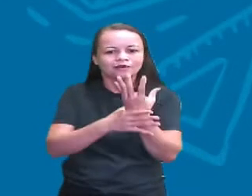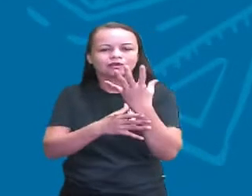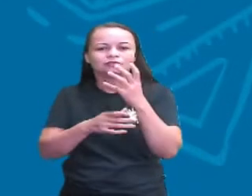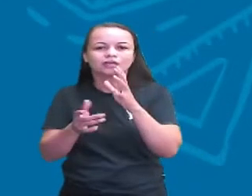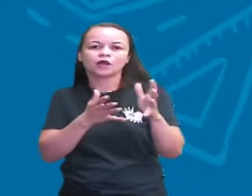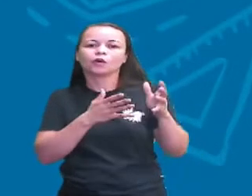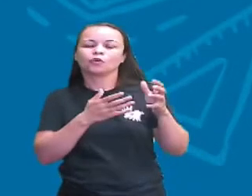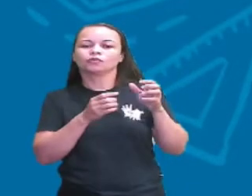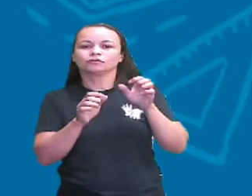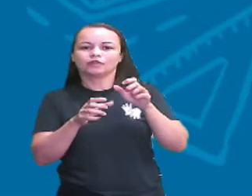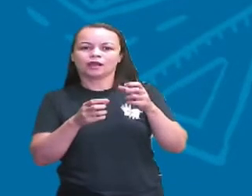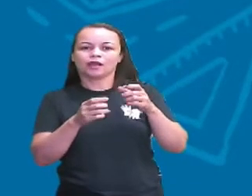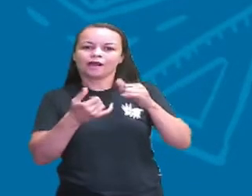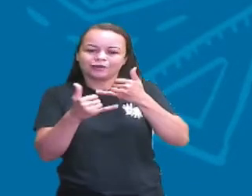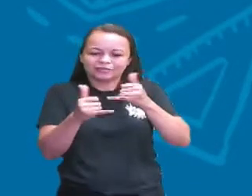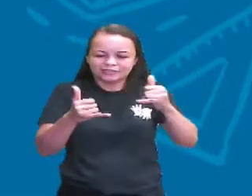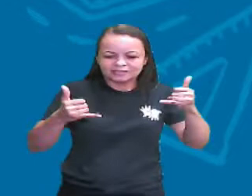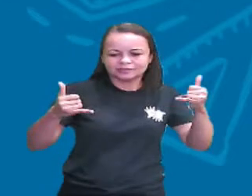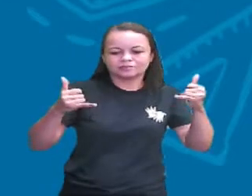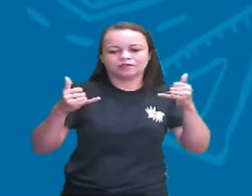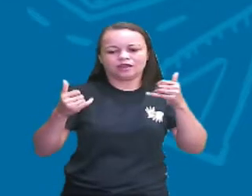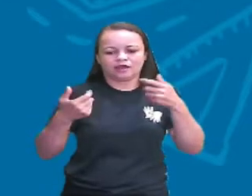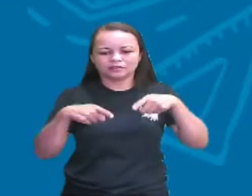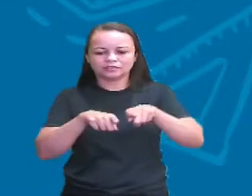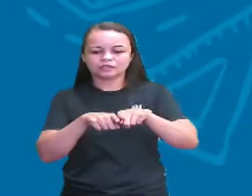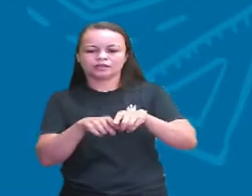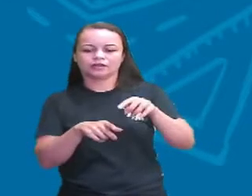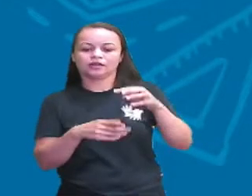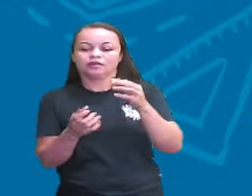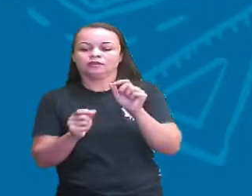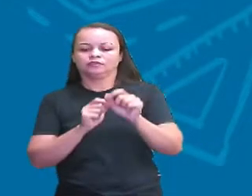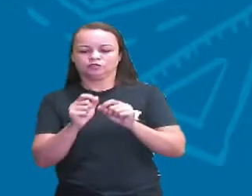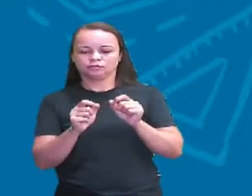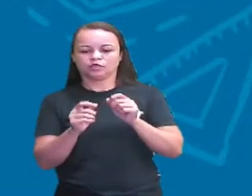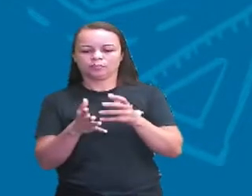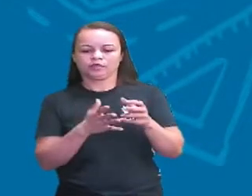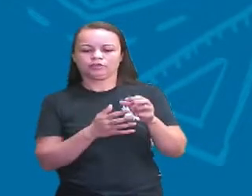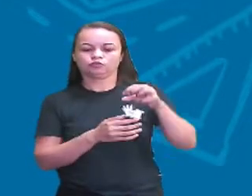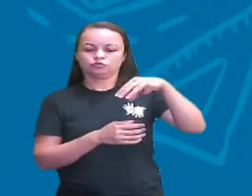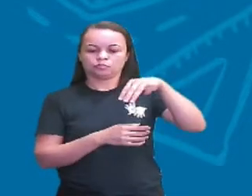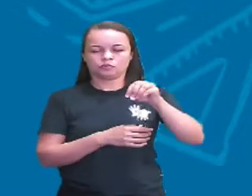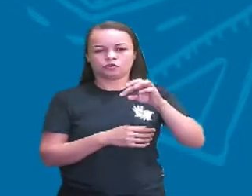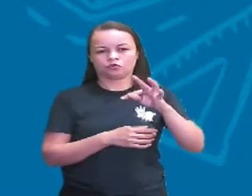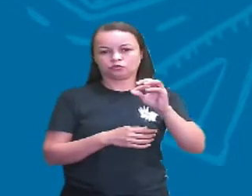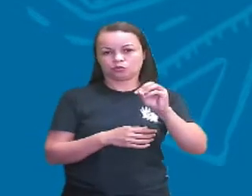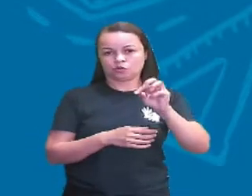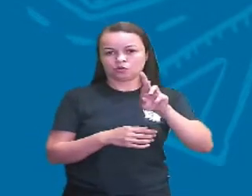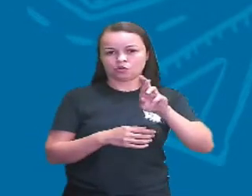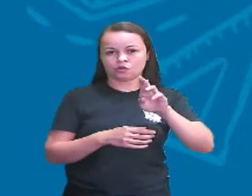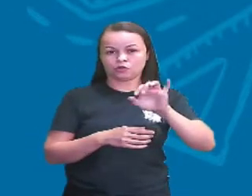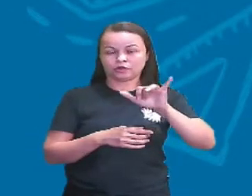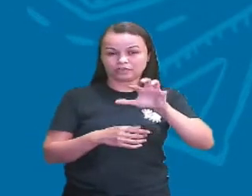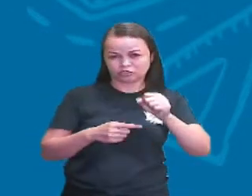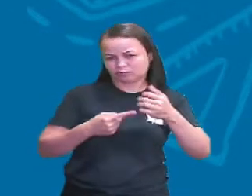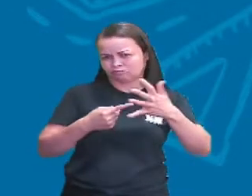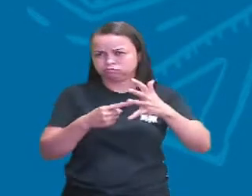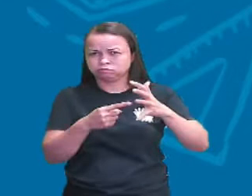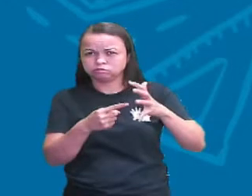da própria eletricidade, né? Da energia elétrica. De alguns motores movidos tanto à